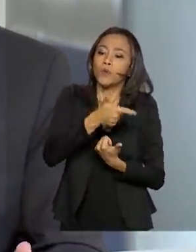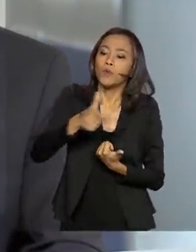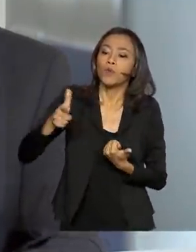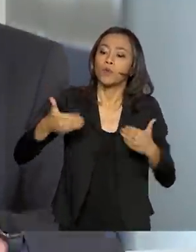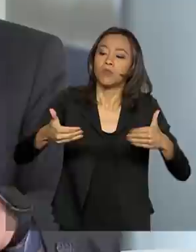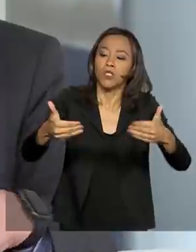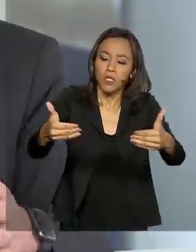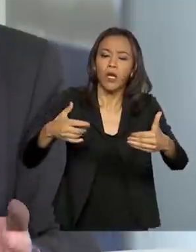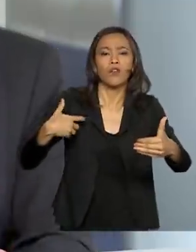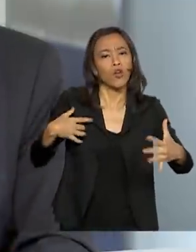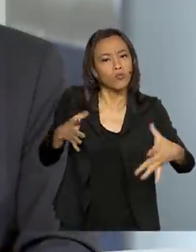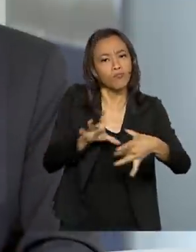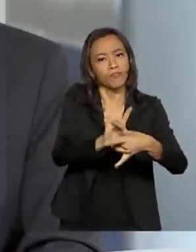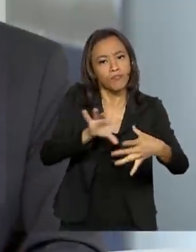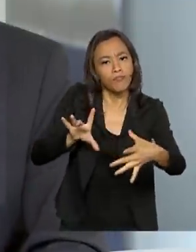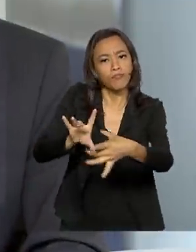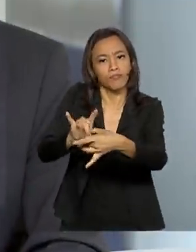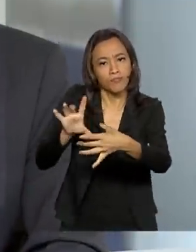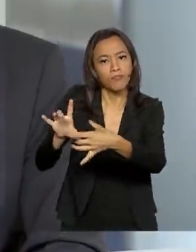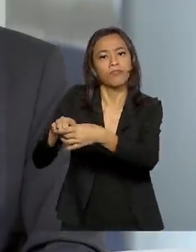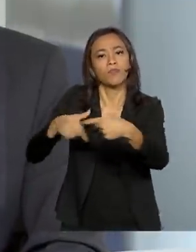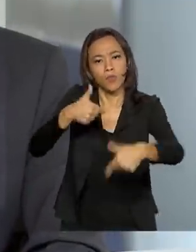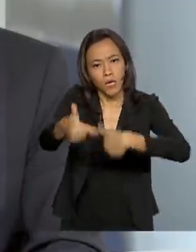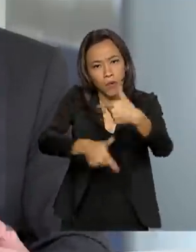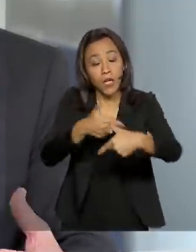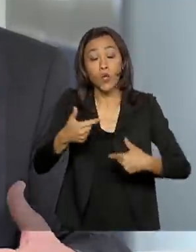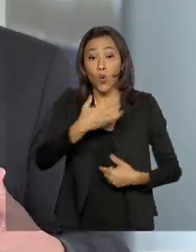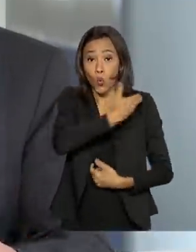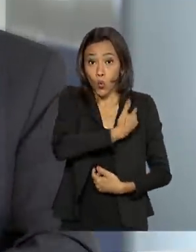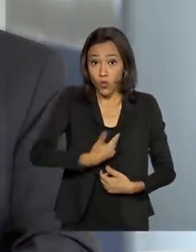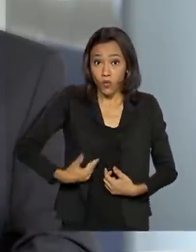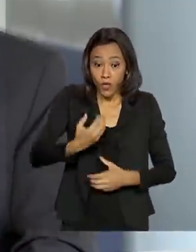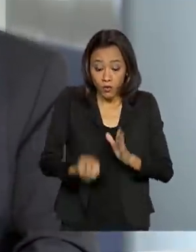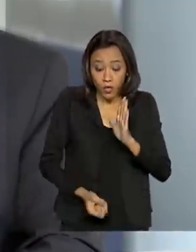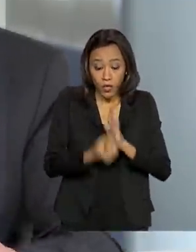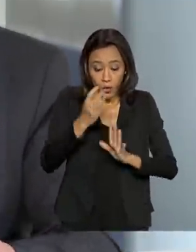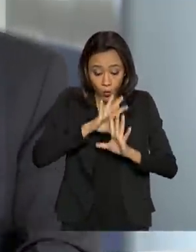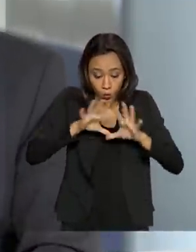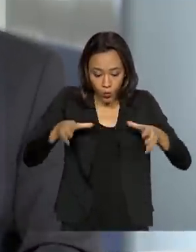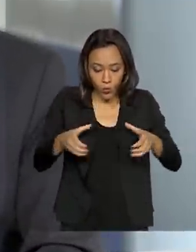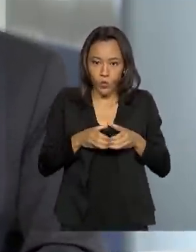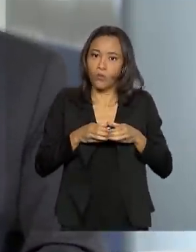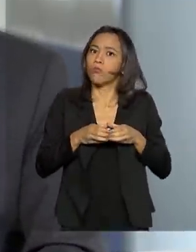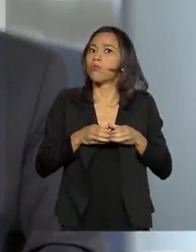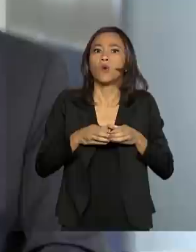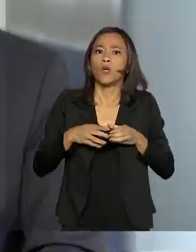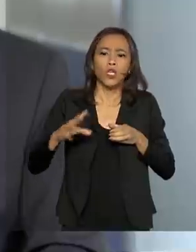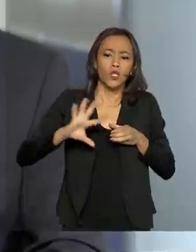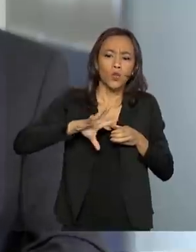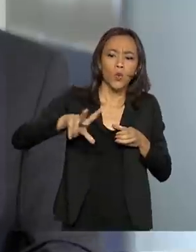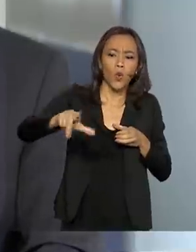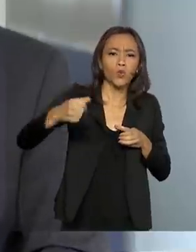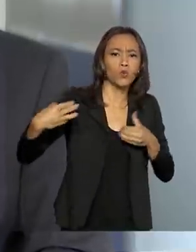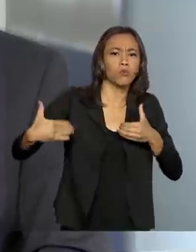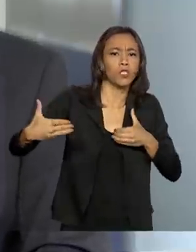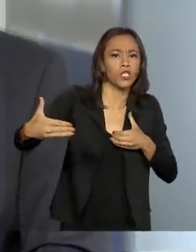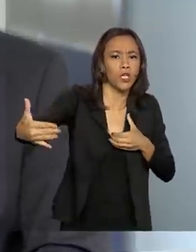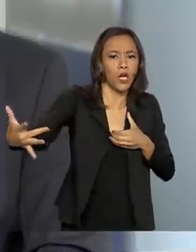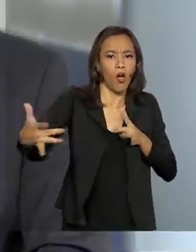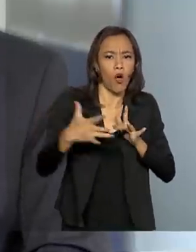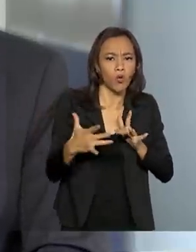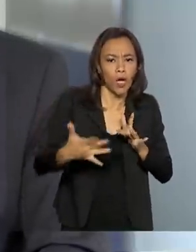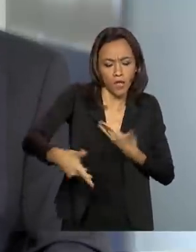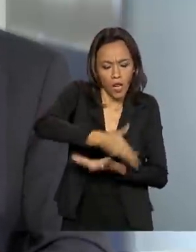trabalhando com eles. O governo montou um comitê em que todos interagem diariamente, 24 horas